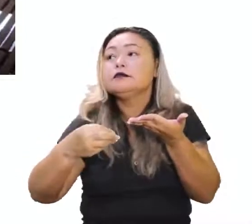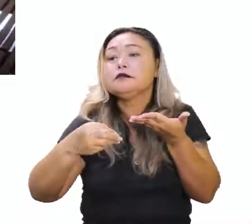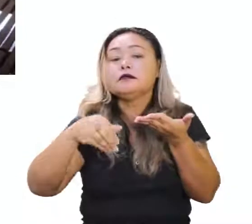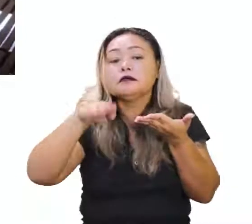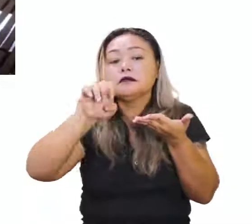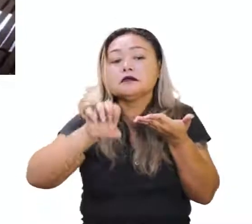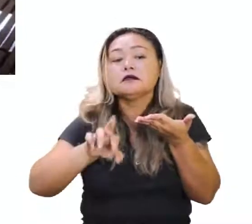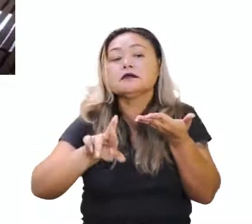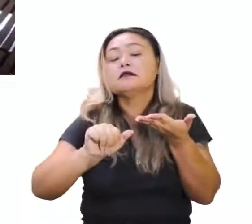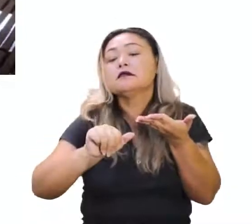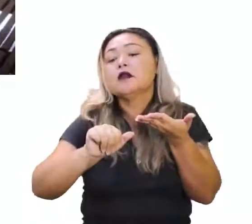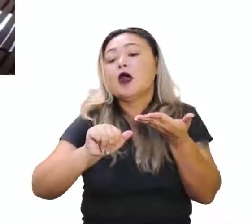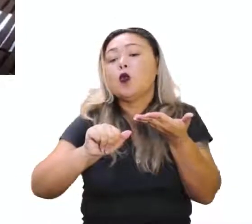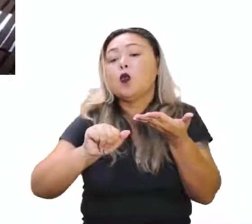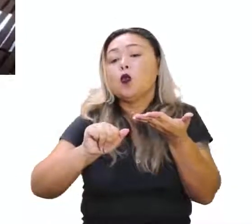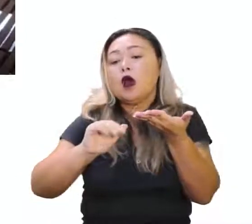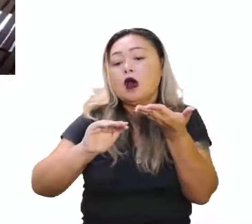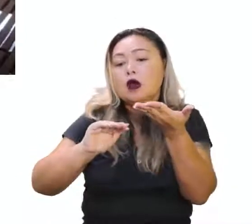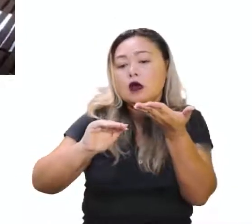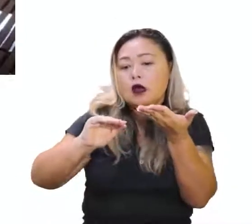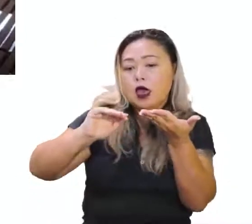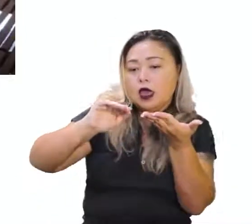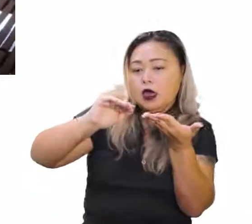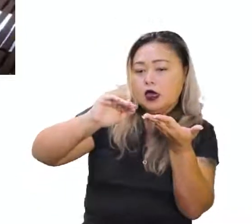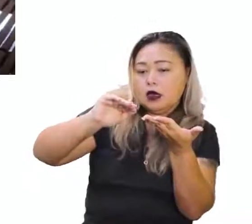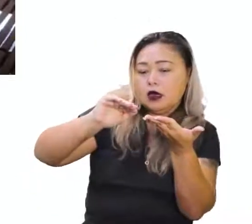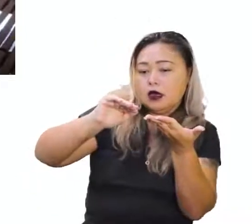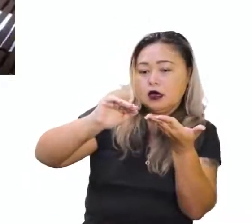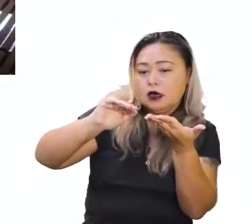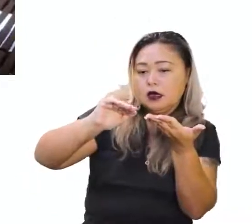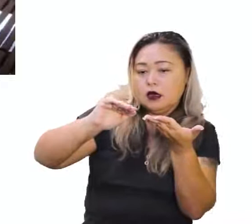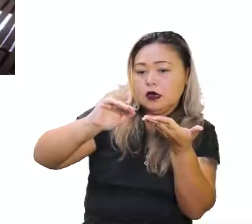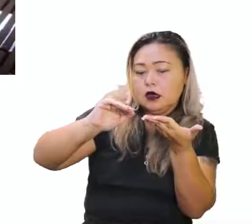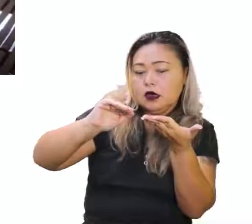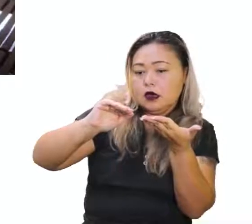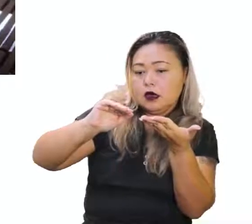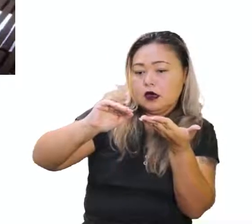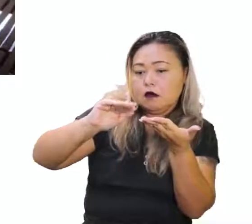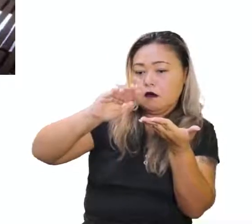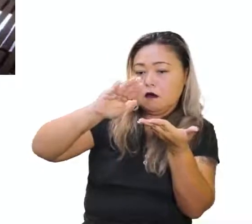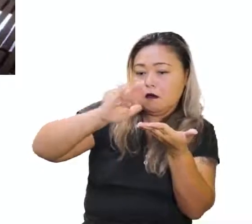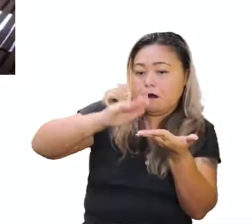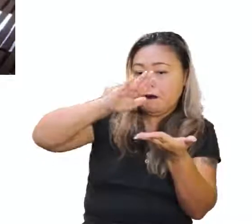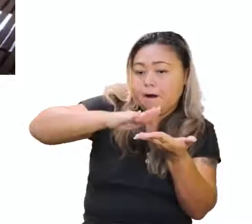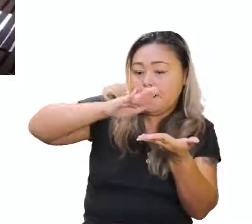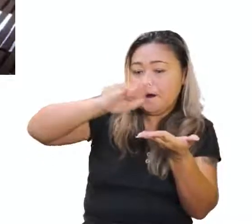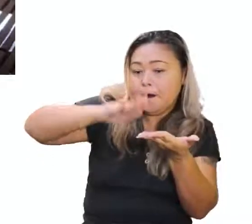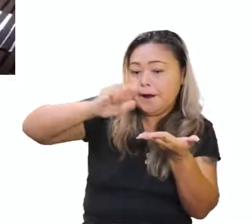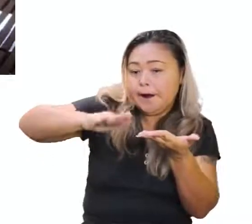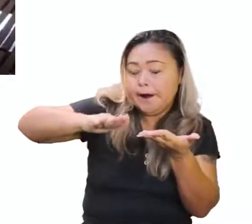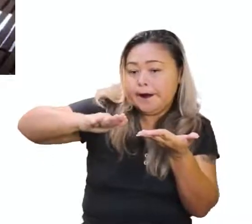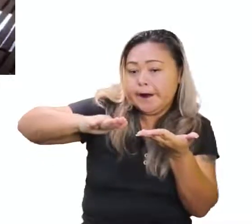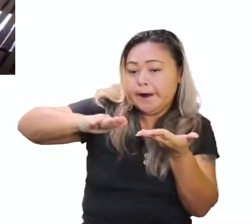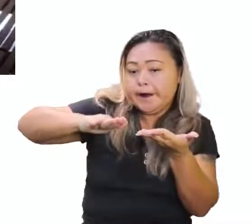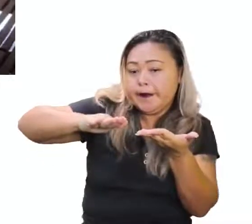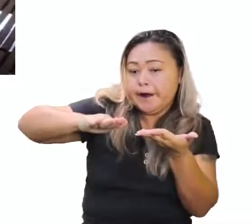sentido de você fazer o terreno ser um pouco inclinado, compacto, ser